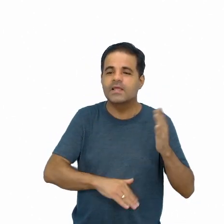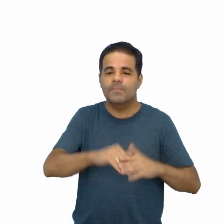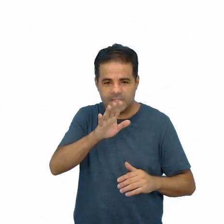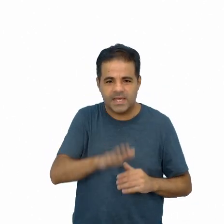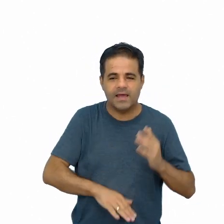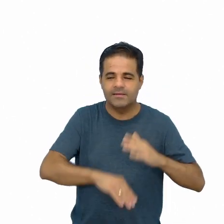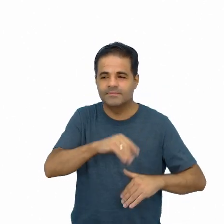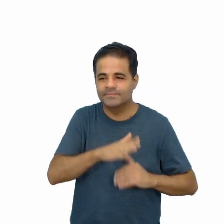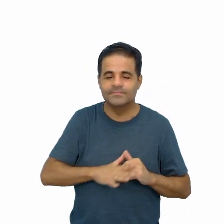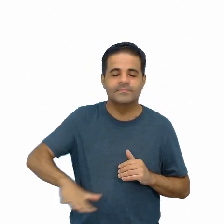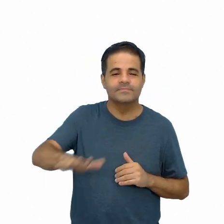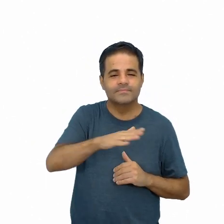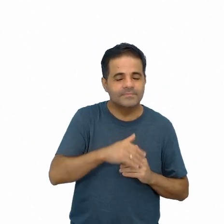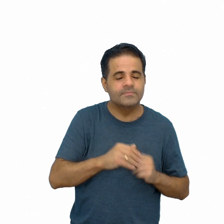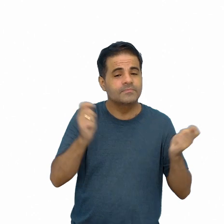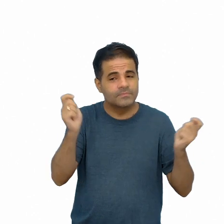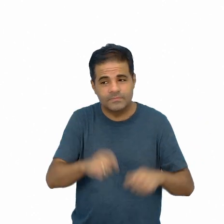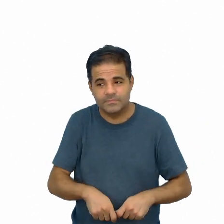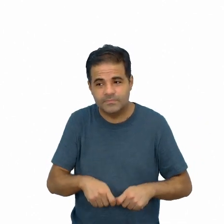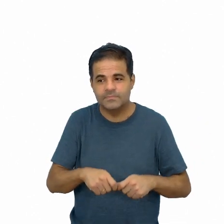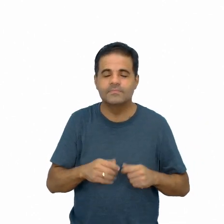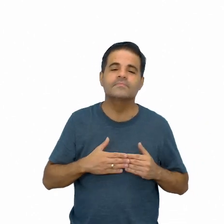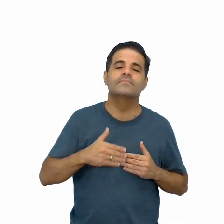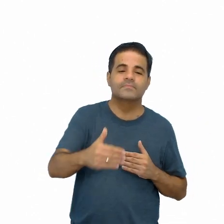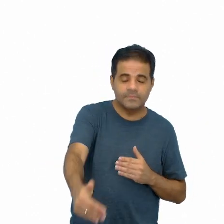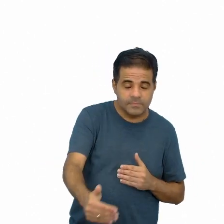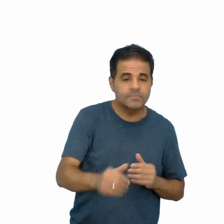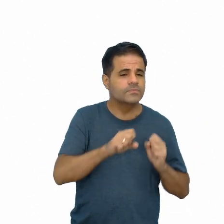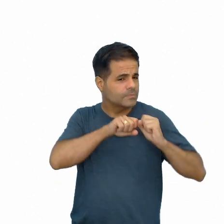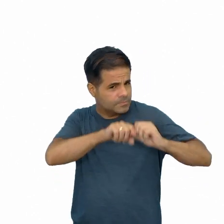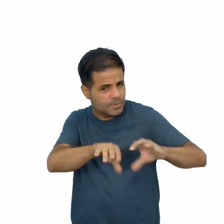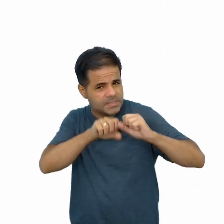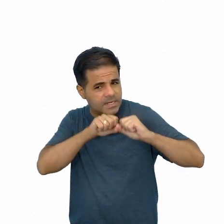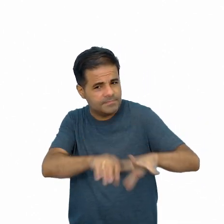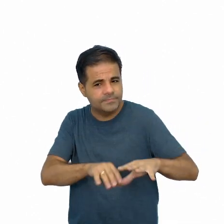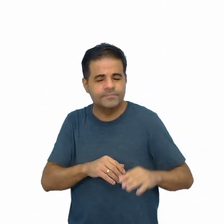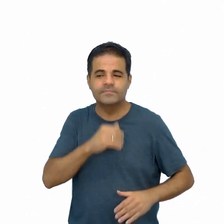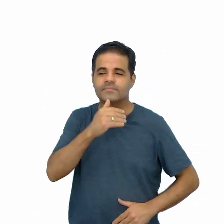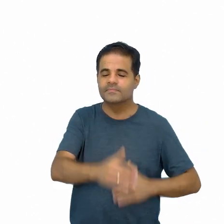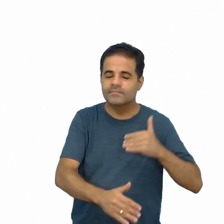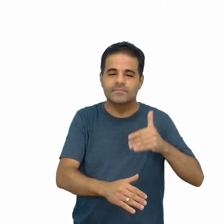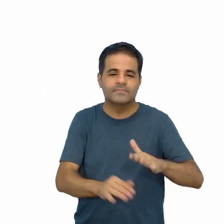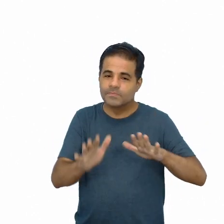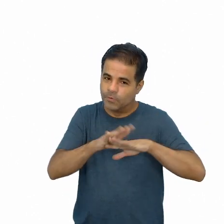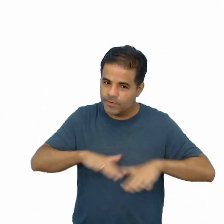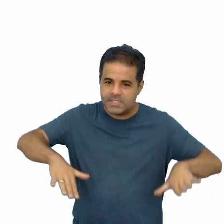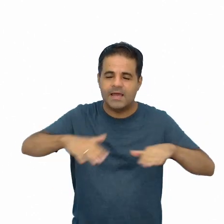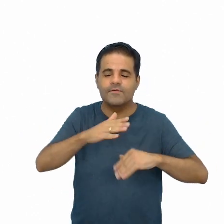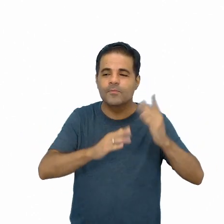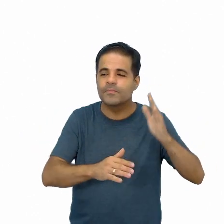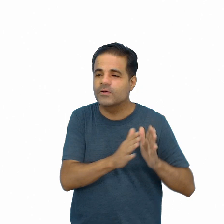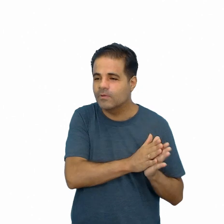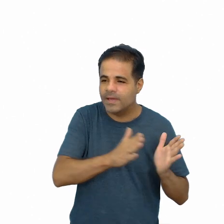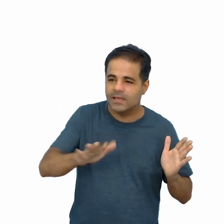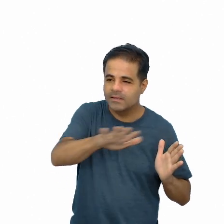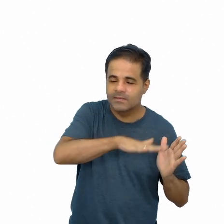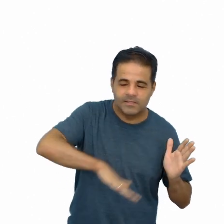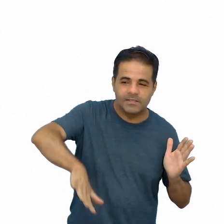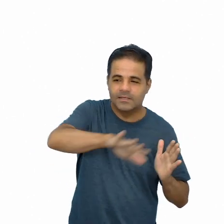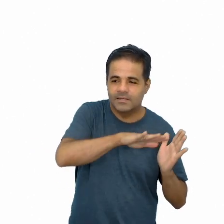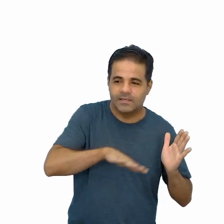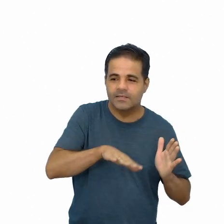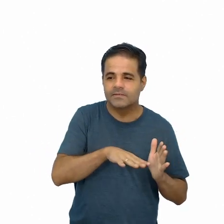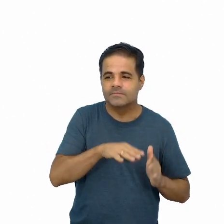sempre é possível. Então, tudo que a gente orienta e compartilha, ele deve ser